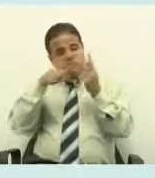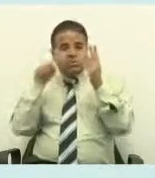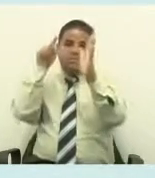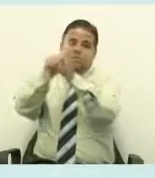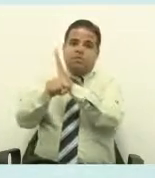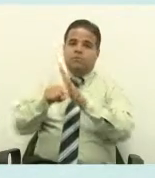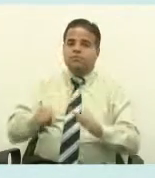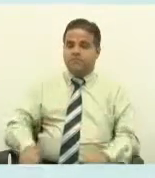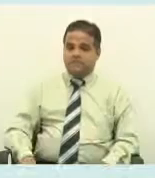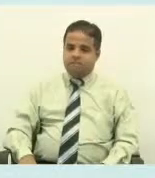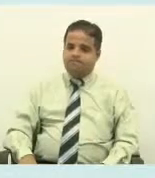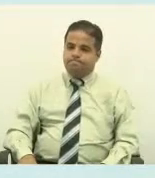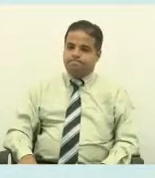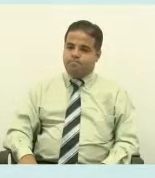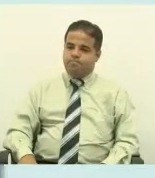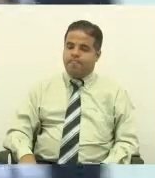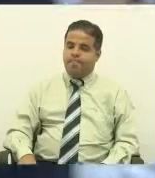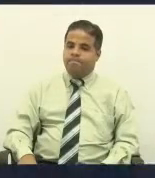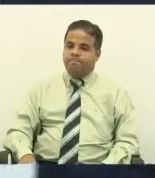3 perguntas.